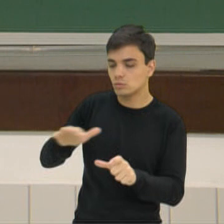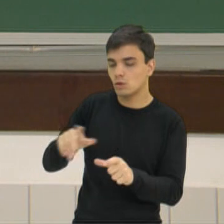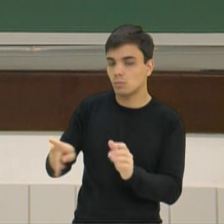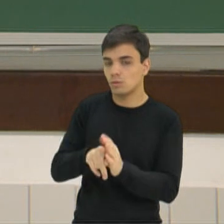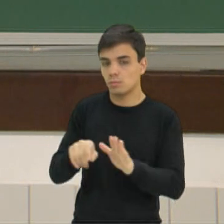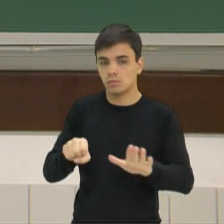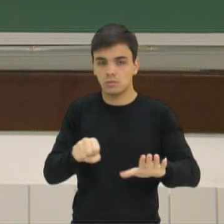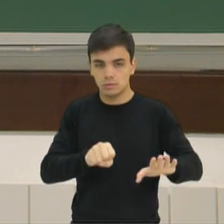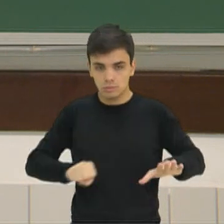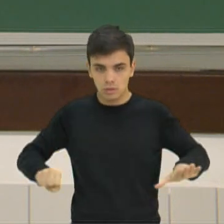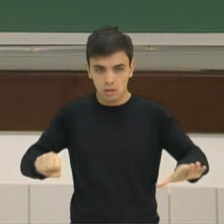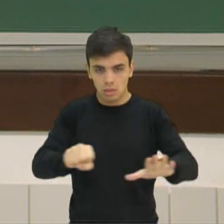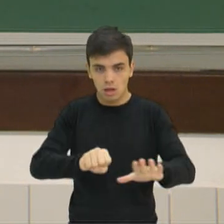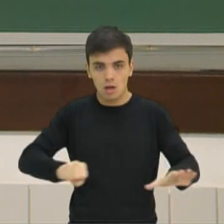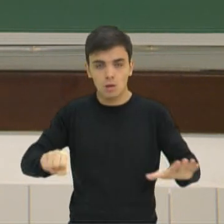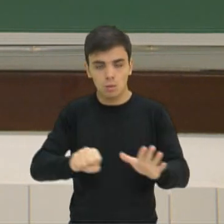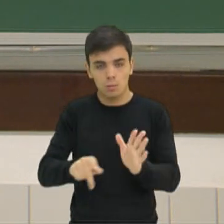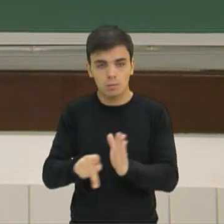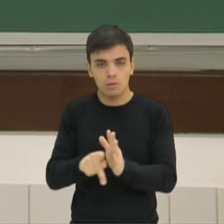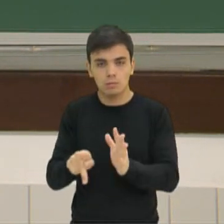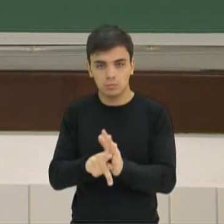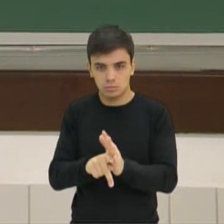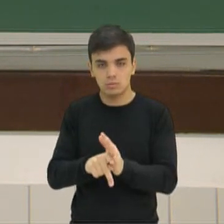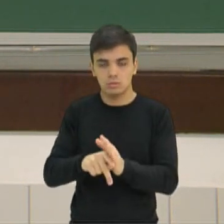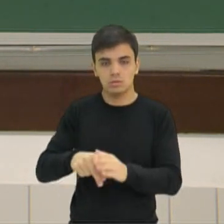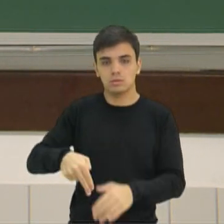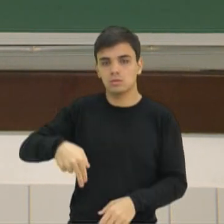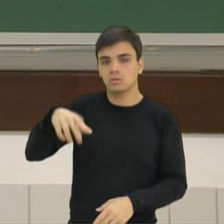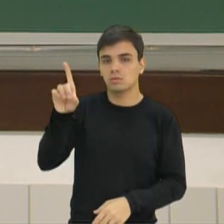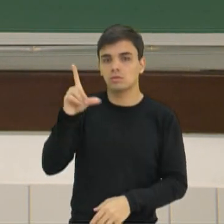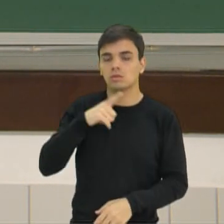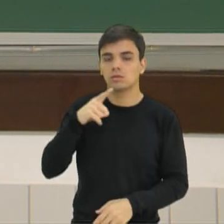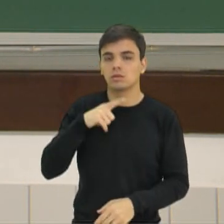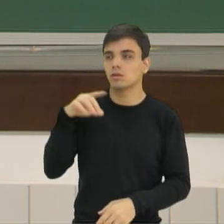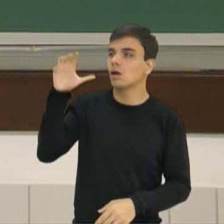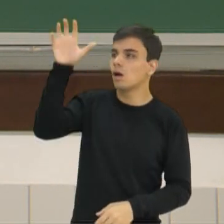do Nordeste, que tem características ali climáticas